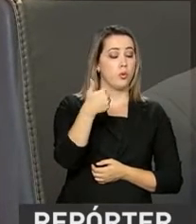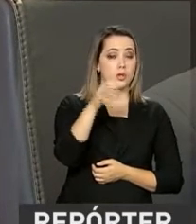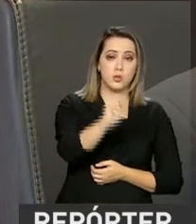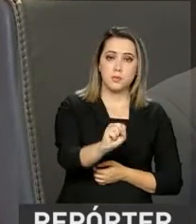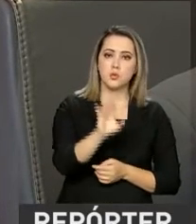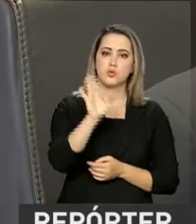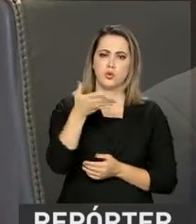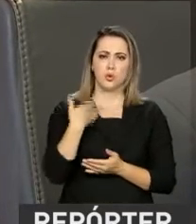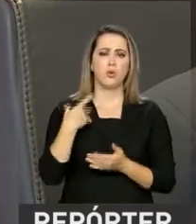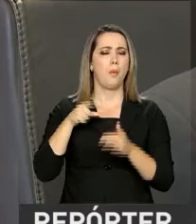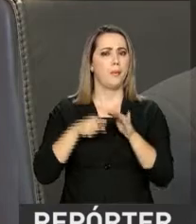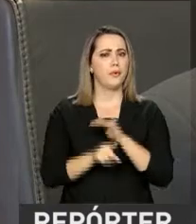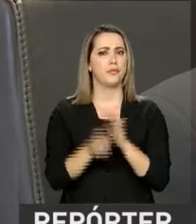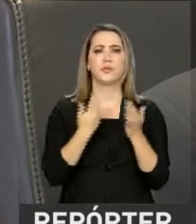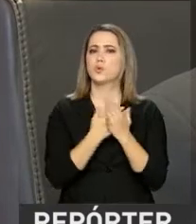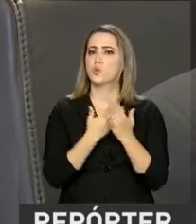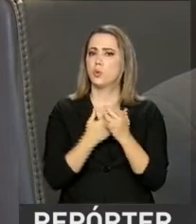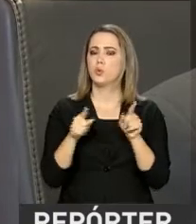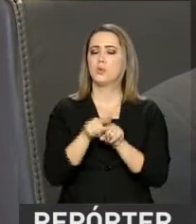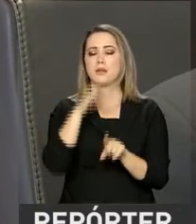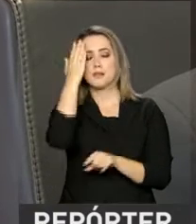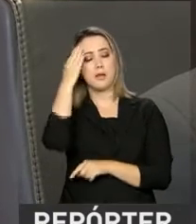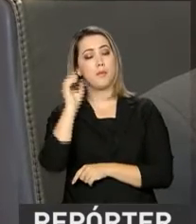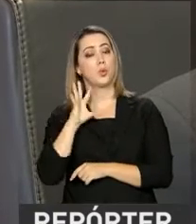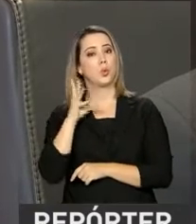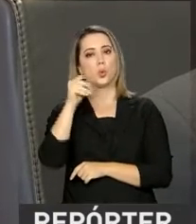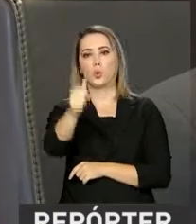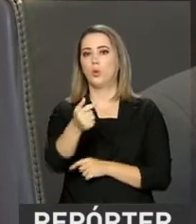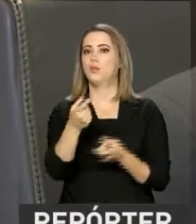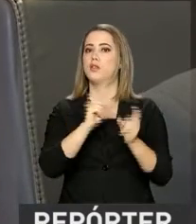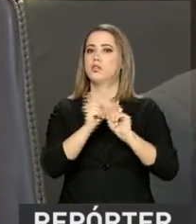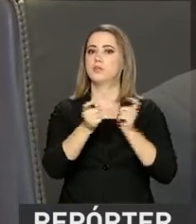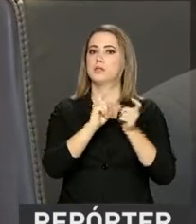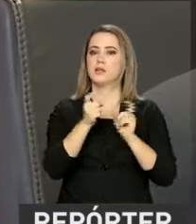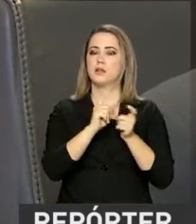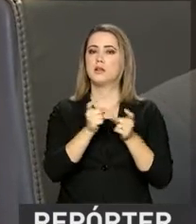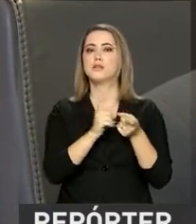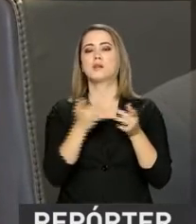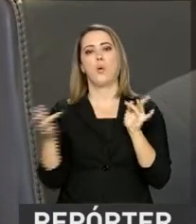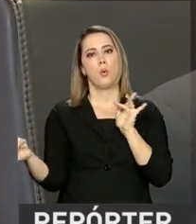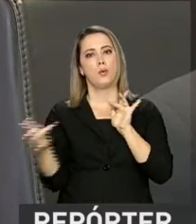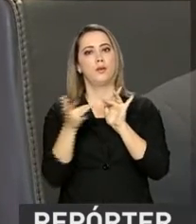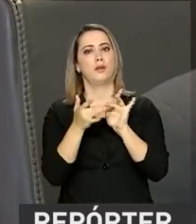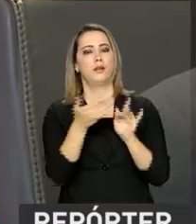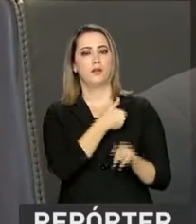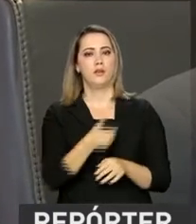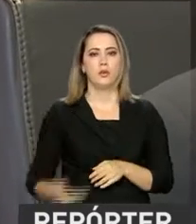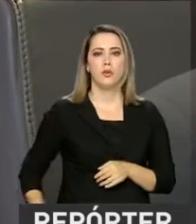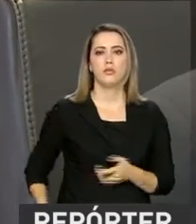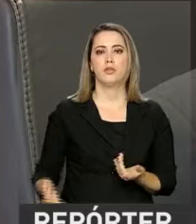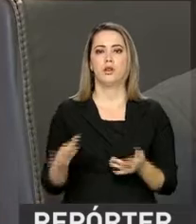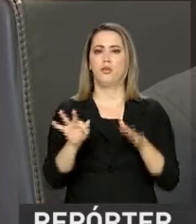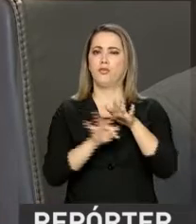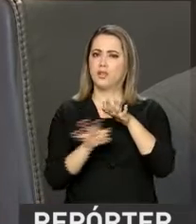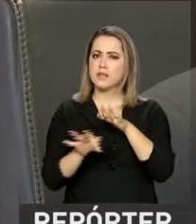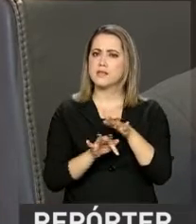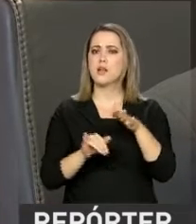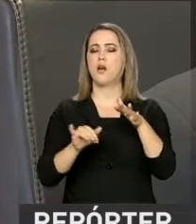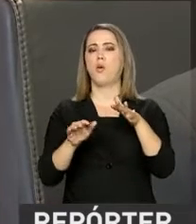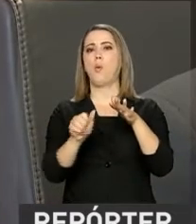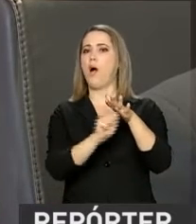de levar este modelo também para a administração indireta para as autarquias para as fundações e inclusive